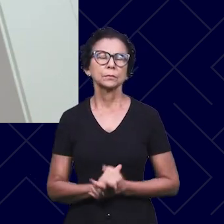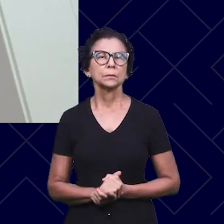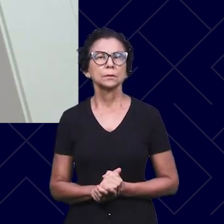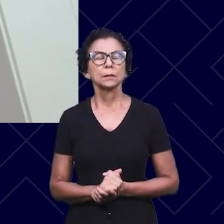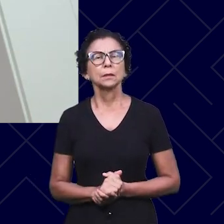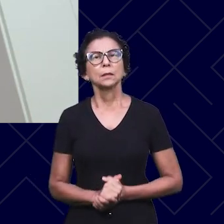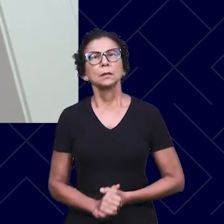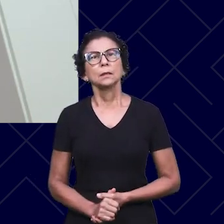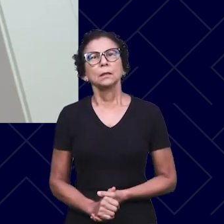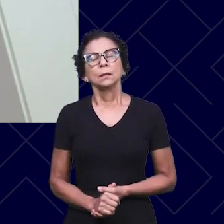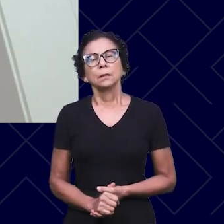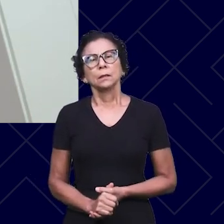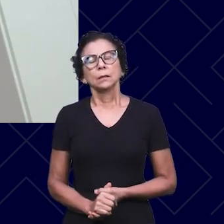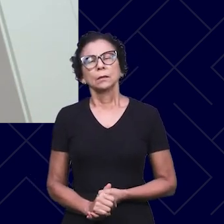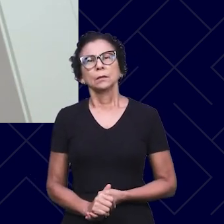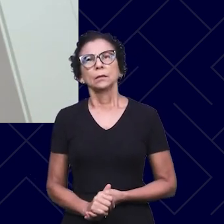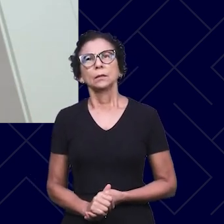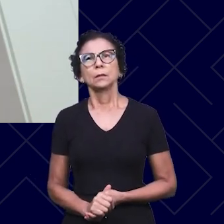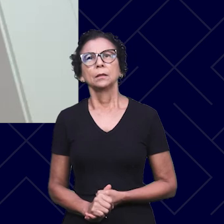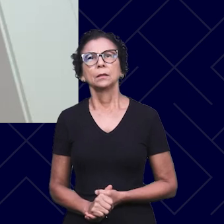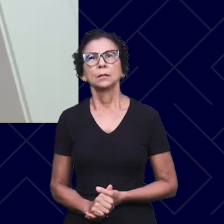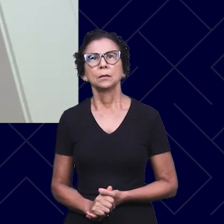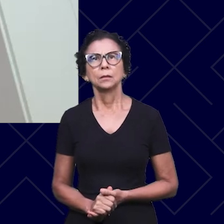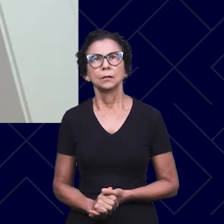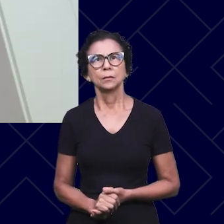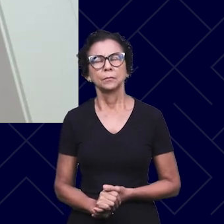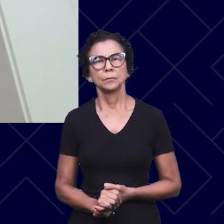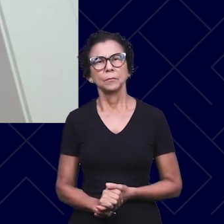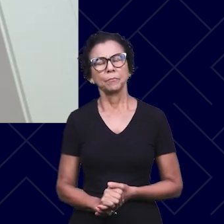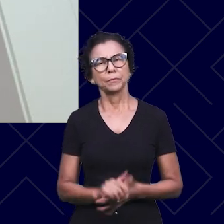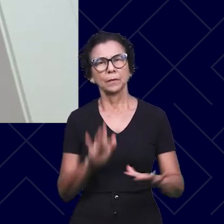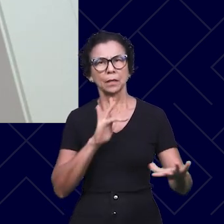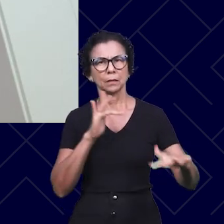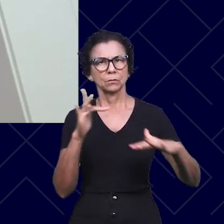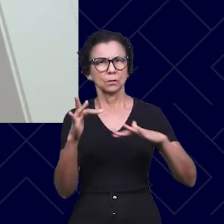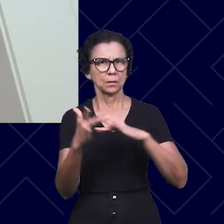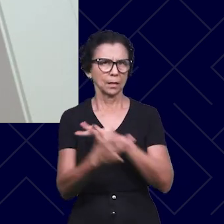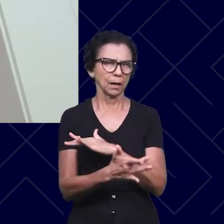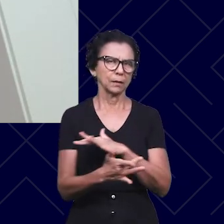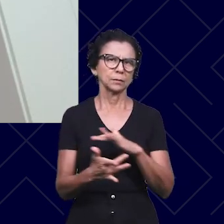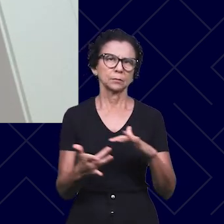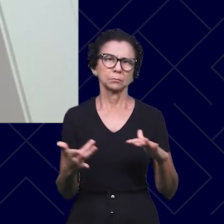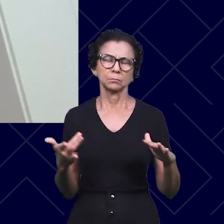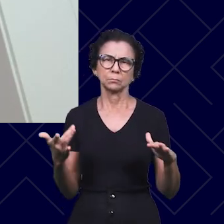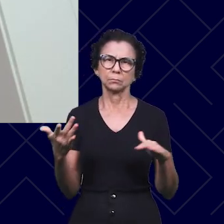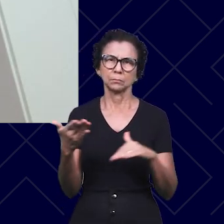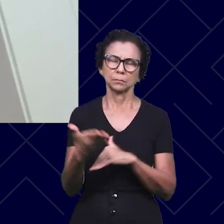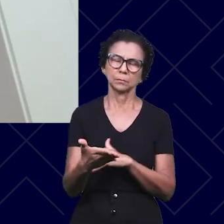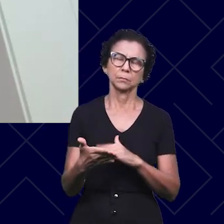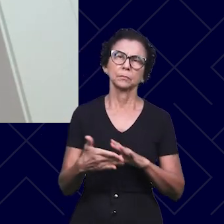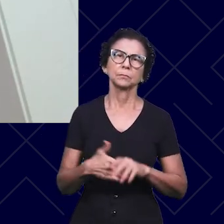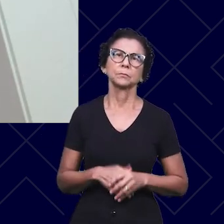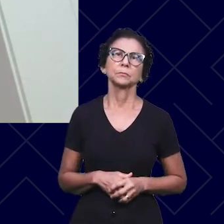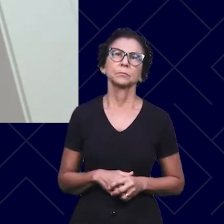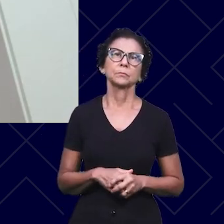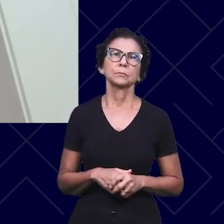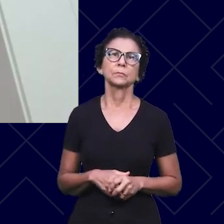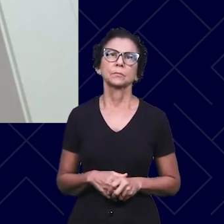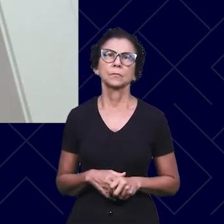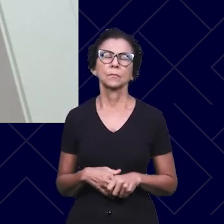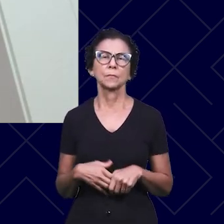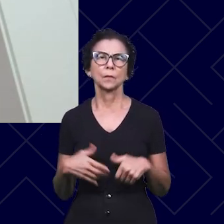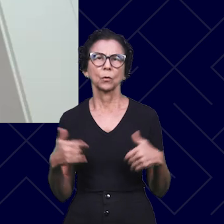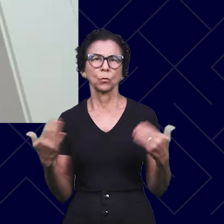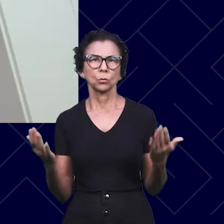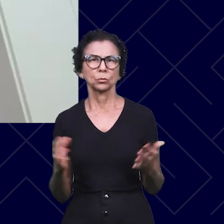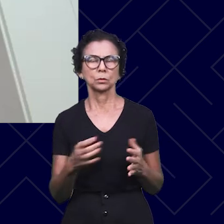eu vi muitos vídeos na internet, entrei em algumas redes sociais, em algumas mídias sociais, que